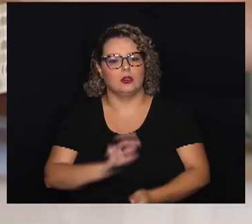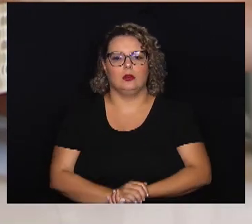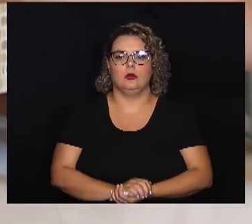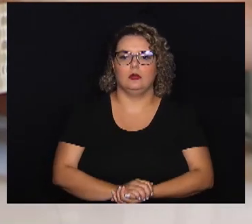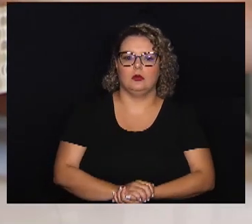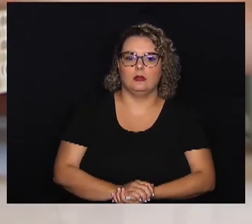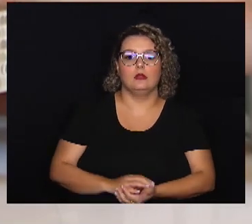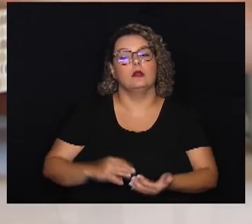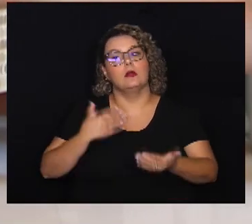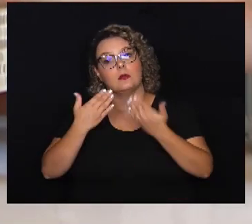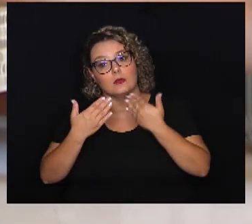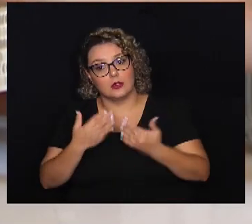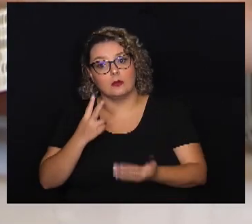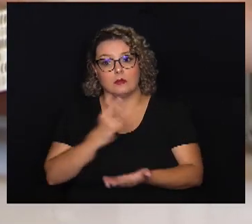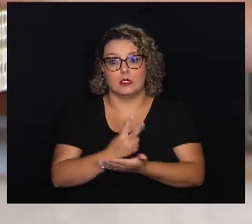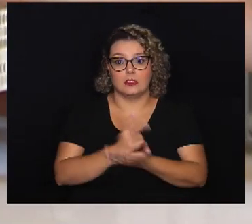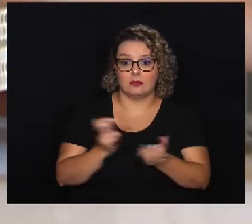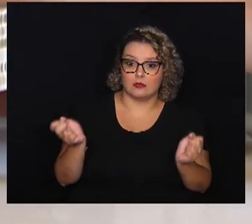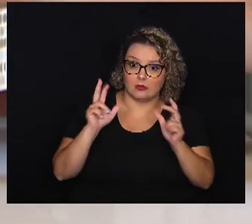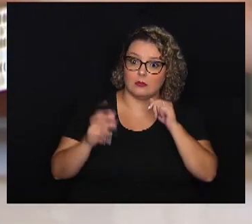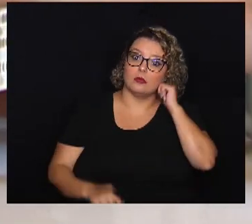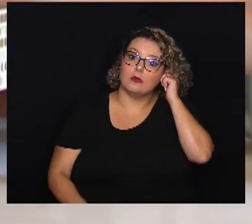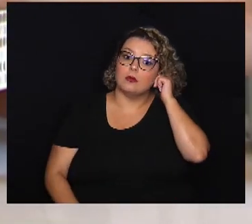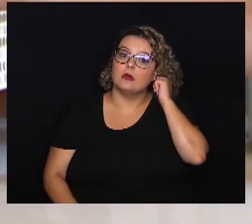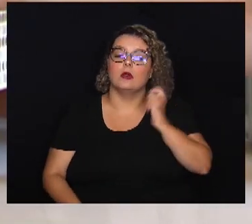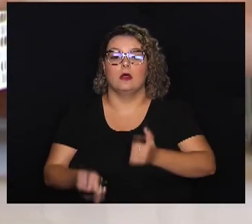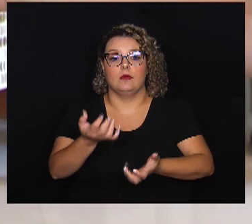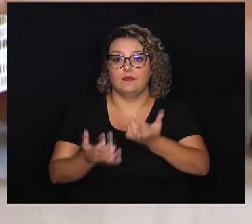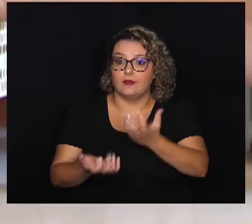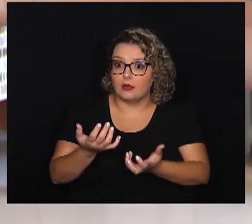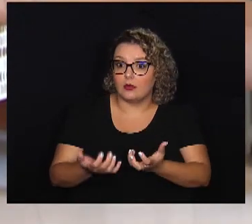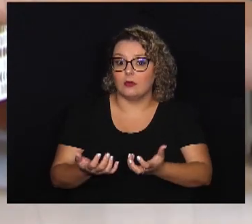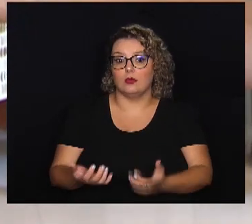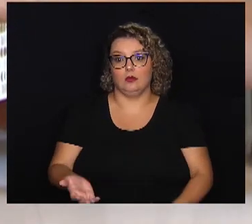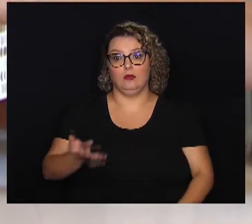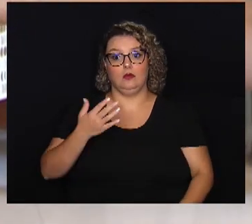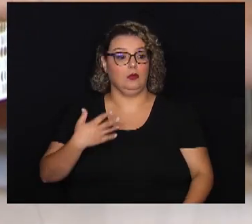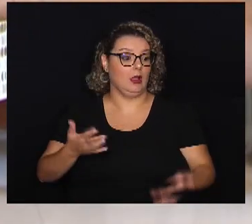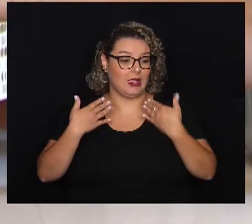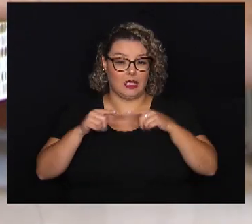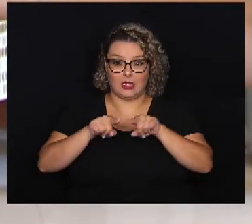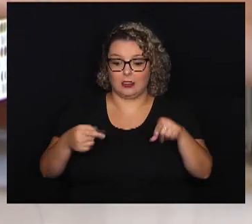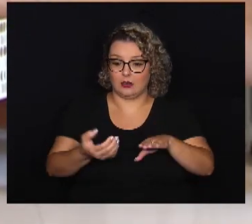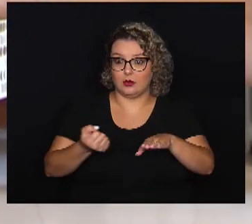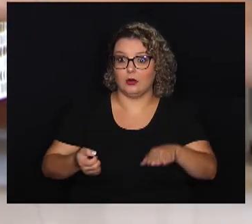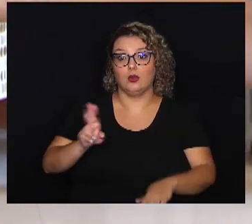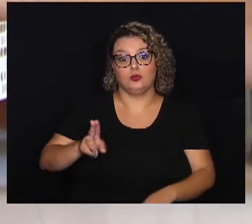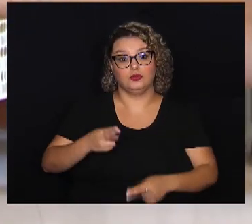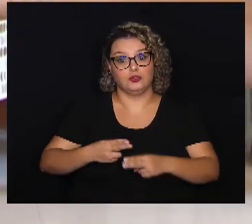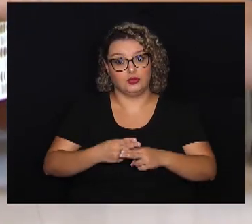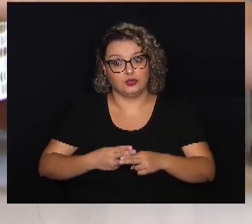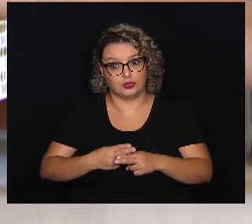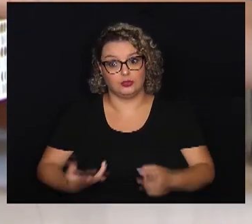no diálogo, mas a gente sempre fica muito atento a fogo, calor de forno, uso de facas, e